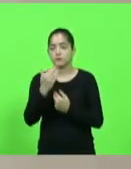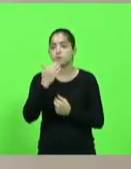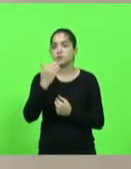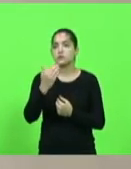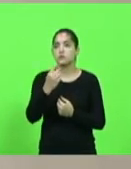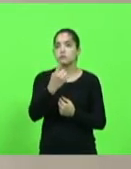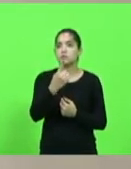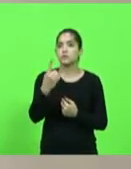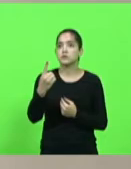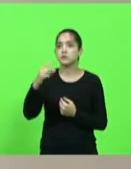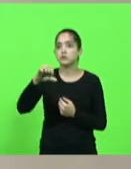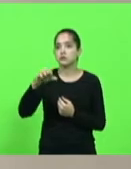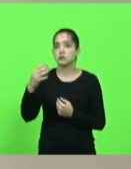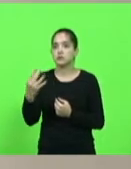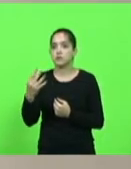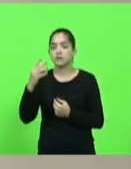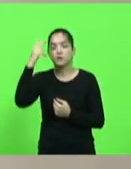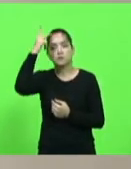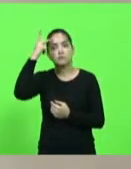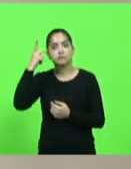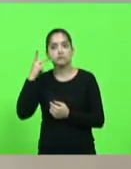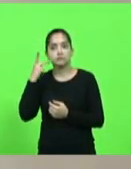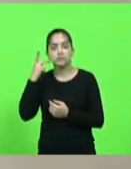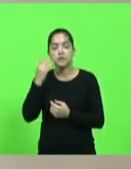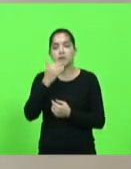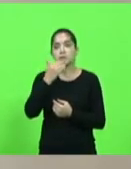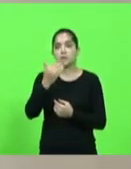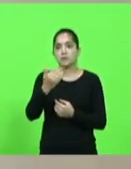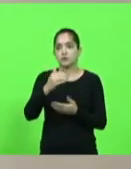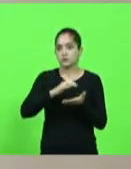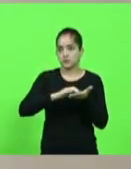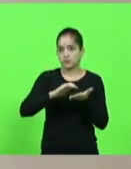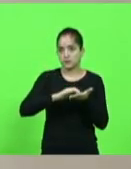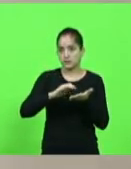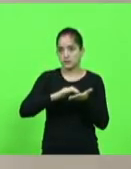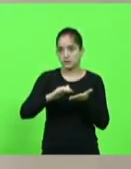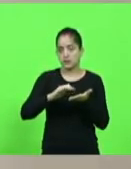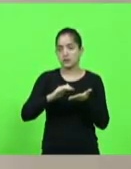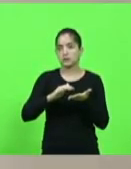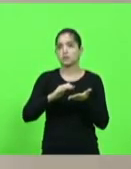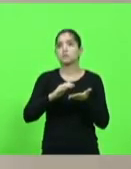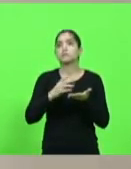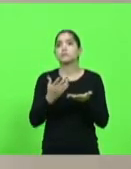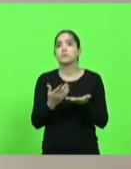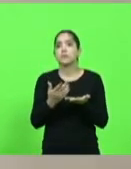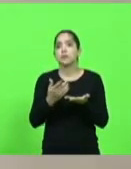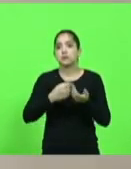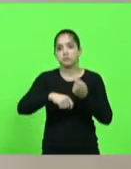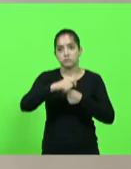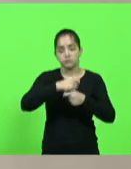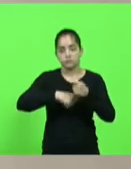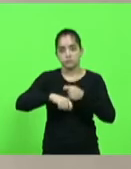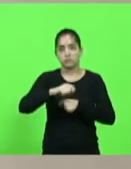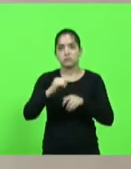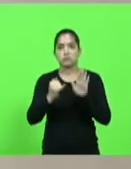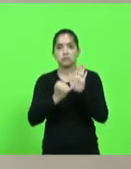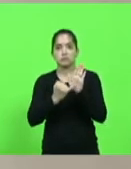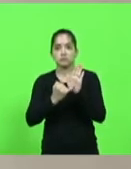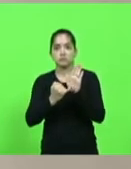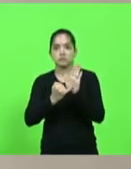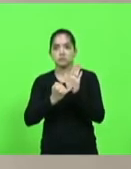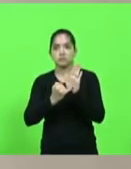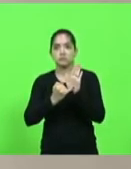1194, autor, deputada Paulinha, solicitando ao secretário de Estado da Fazenda, informações acerca dos incentivos fiscais para redução de tributos